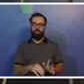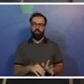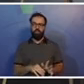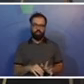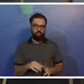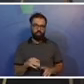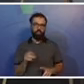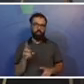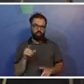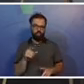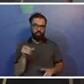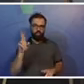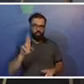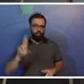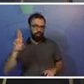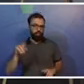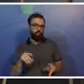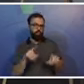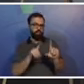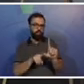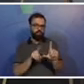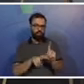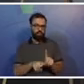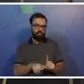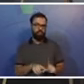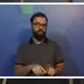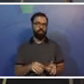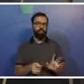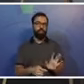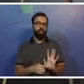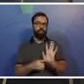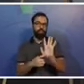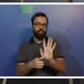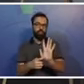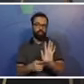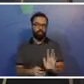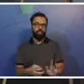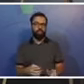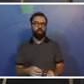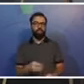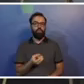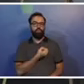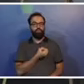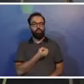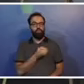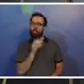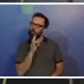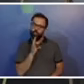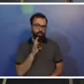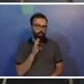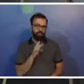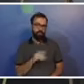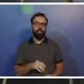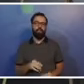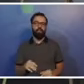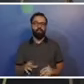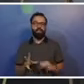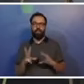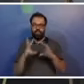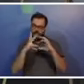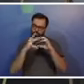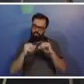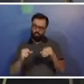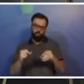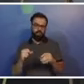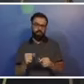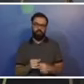usa letras para representar um valor desconhecido e resolve a situação utilizando os